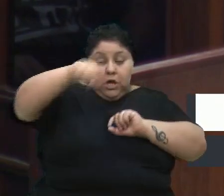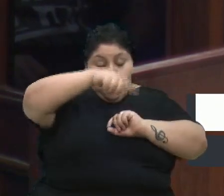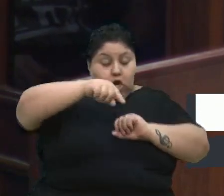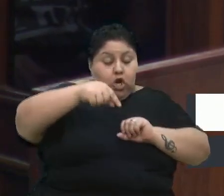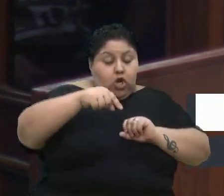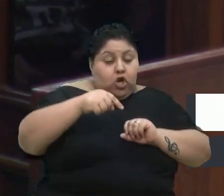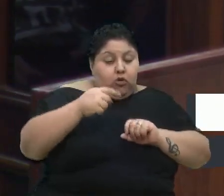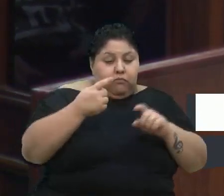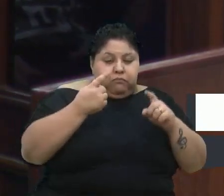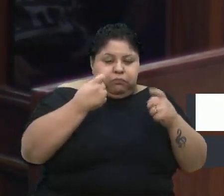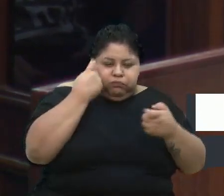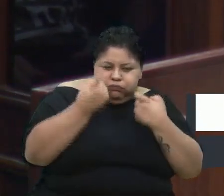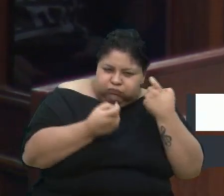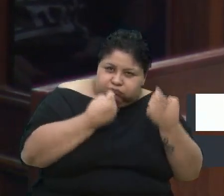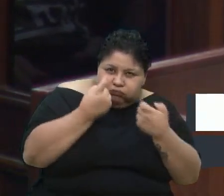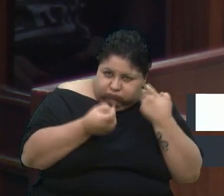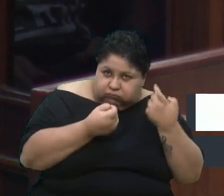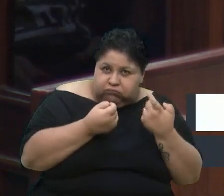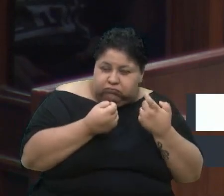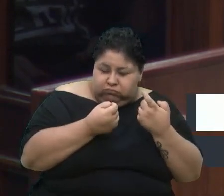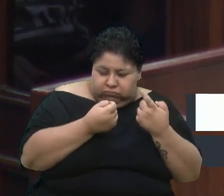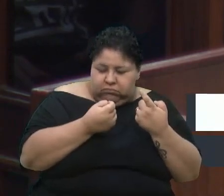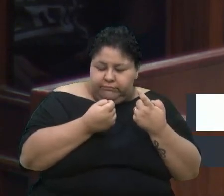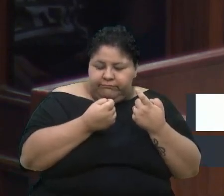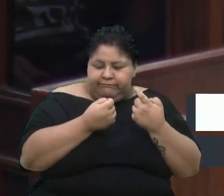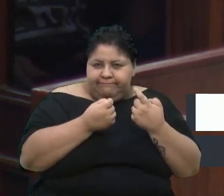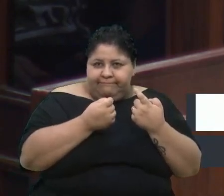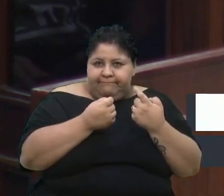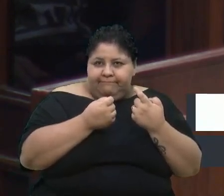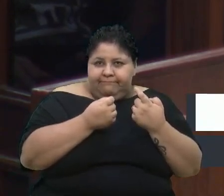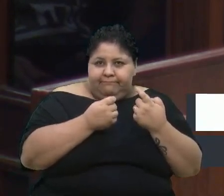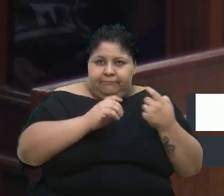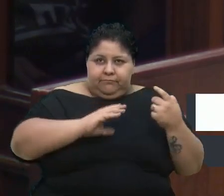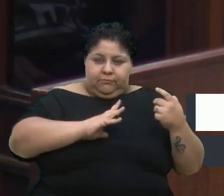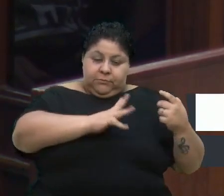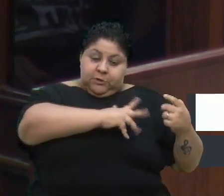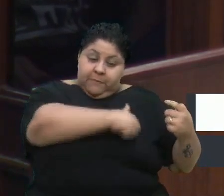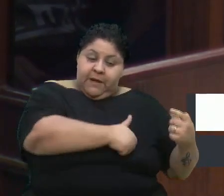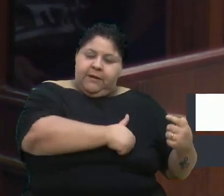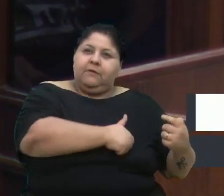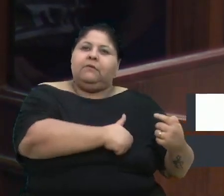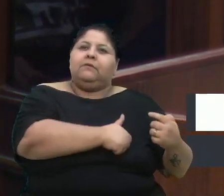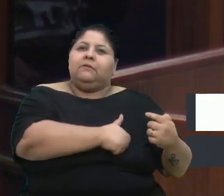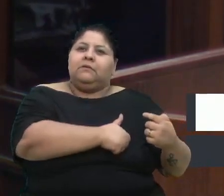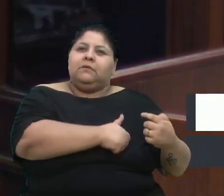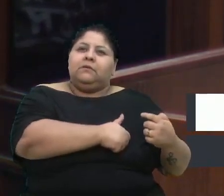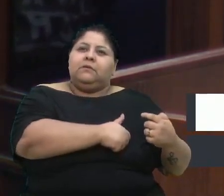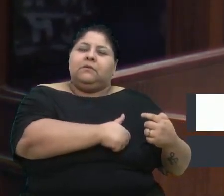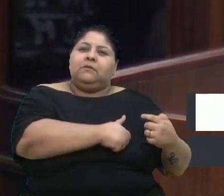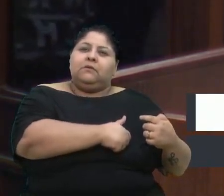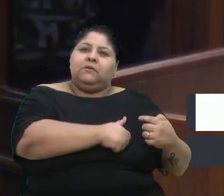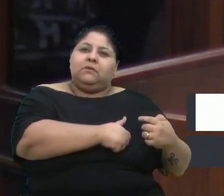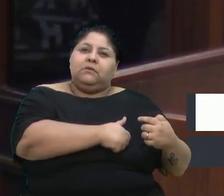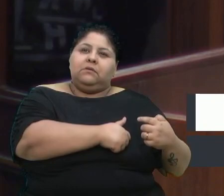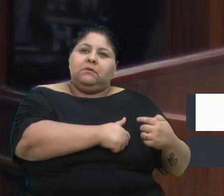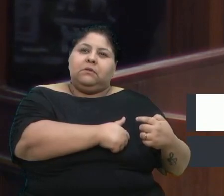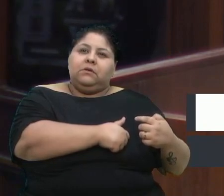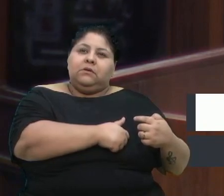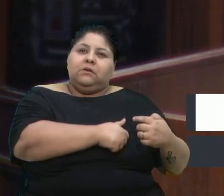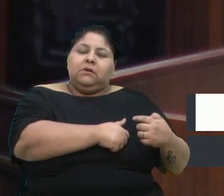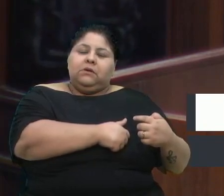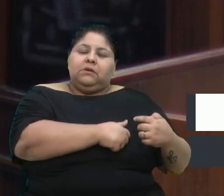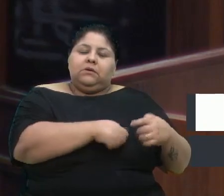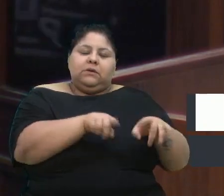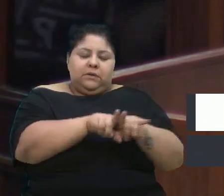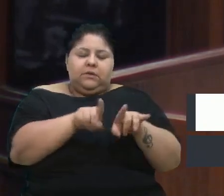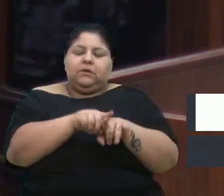preocupados, em questão de palestinos, e lá os israelenses,